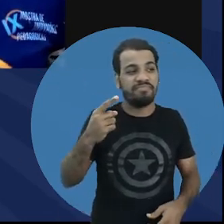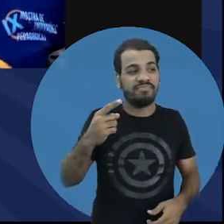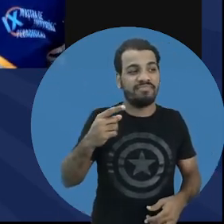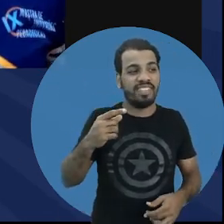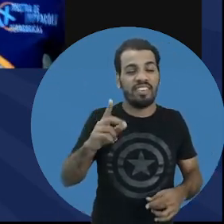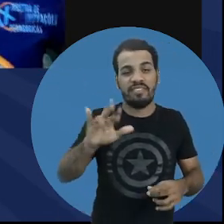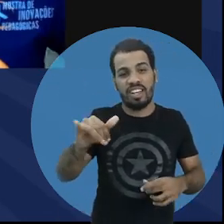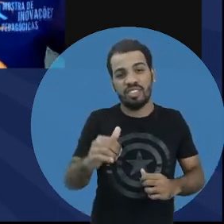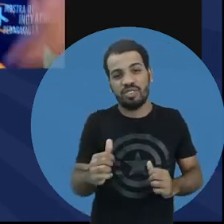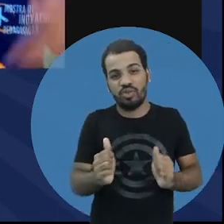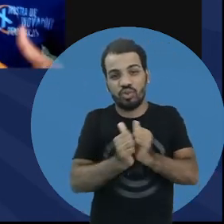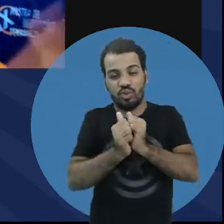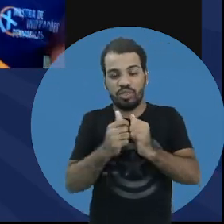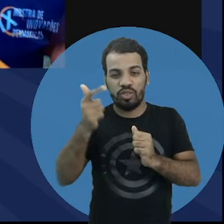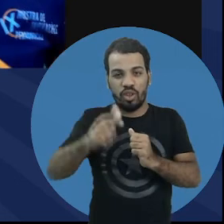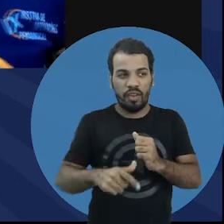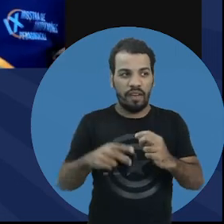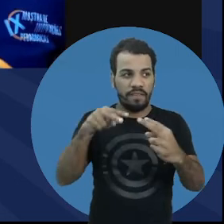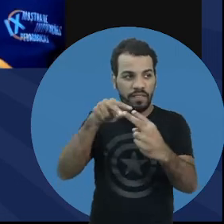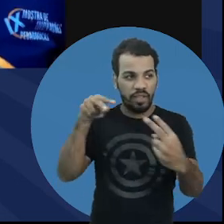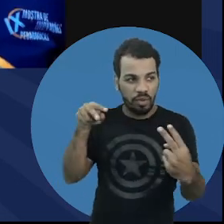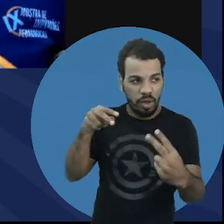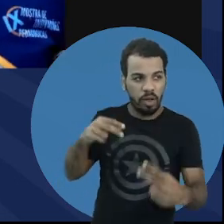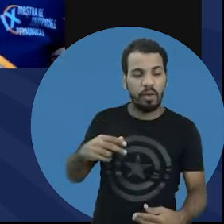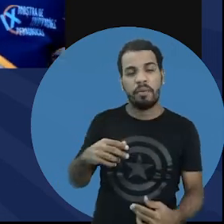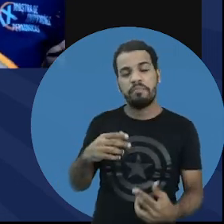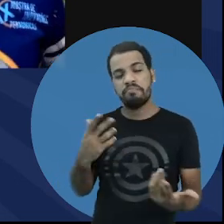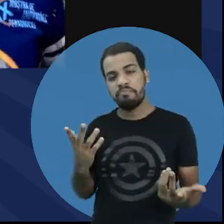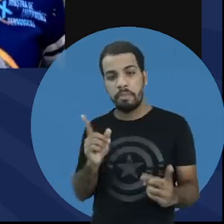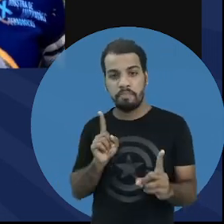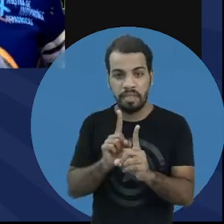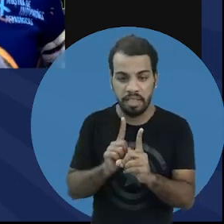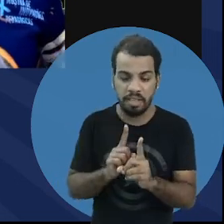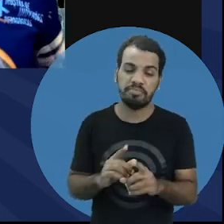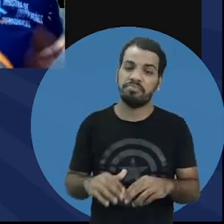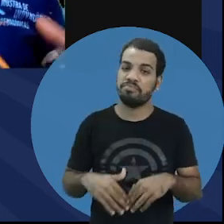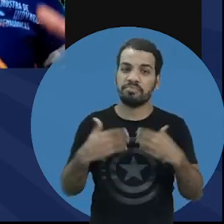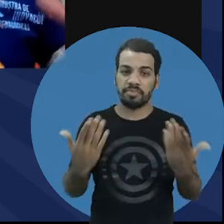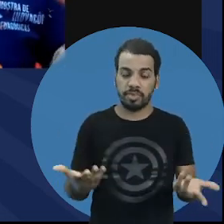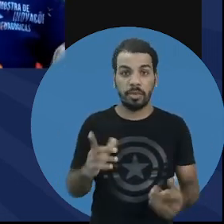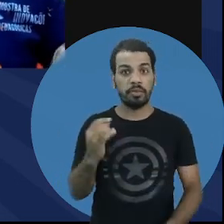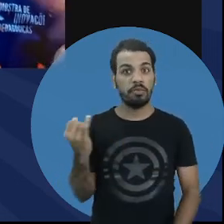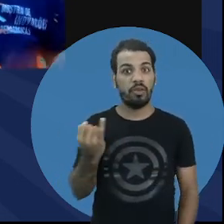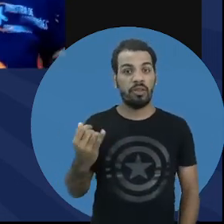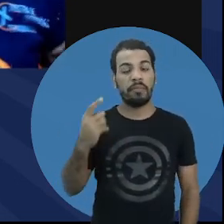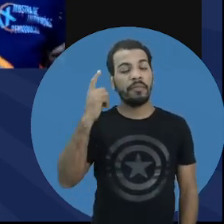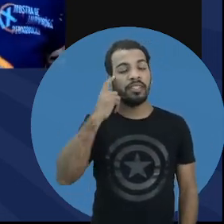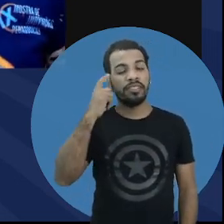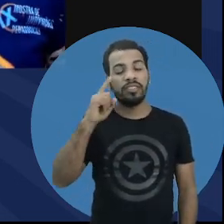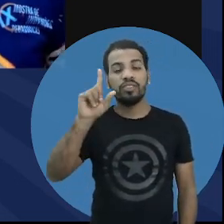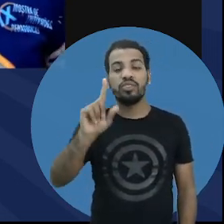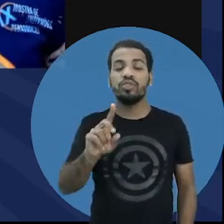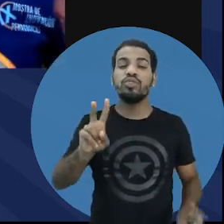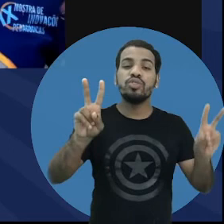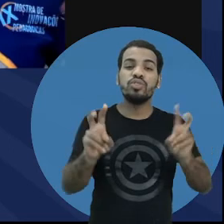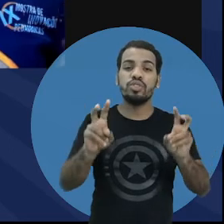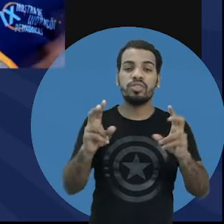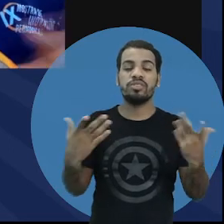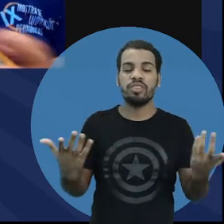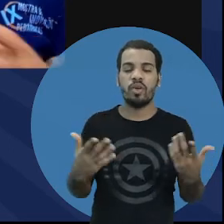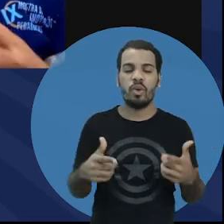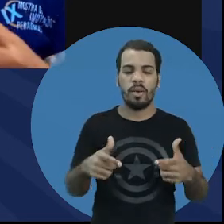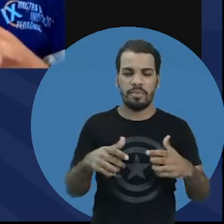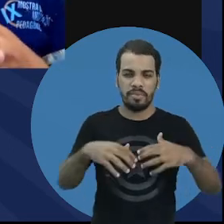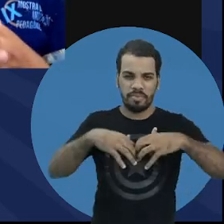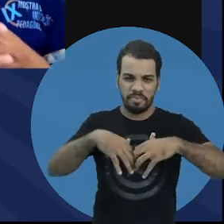novamente, seja virtual, seja presencial, seja como for, mas, sobretudo, pensando nesse ambiente